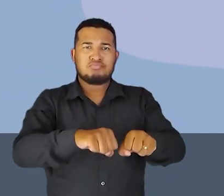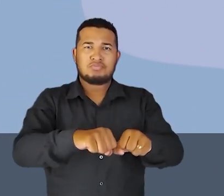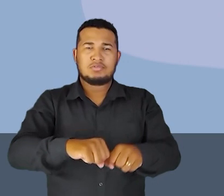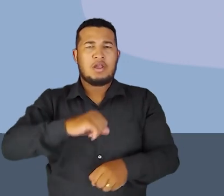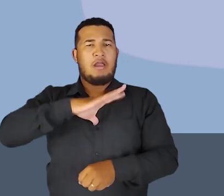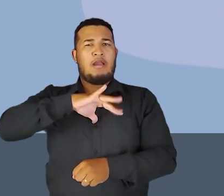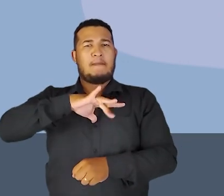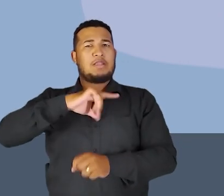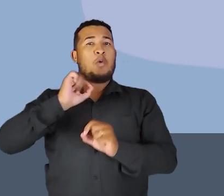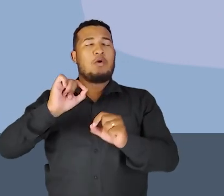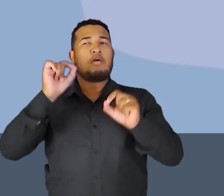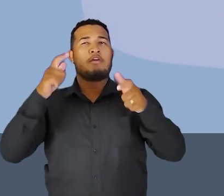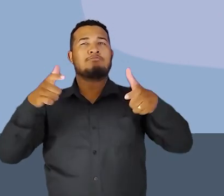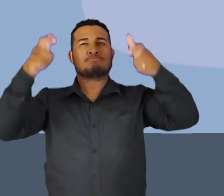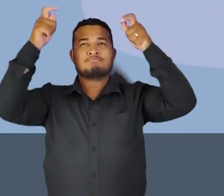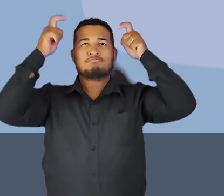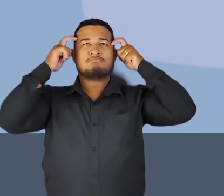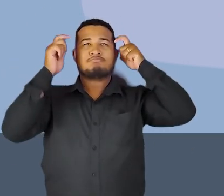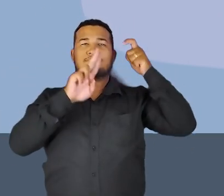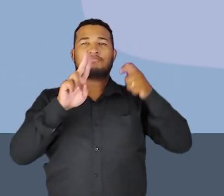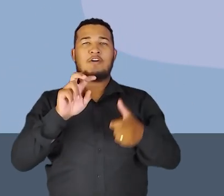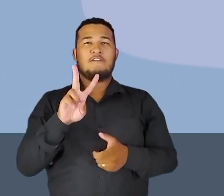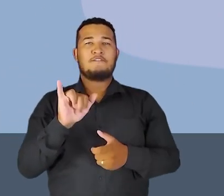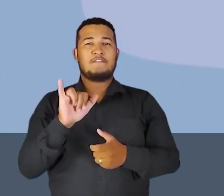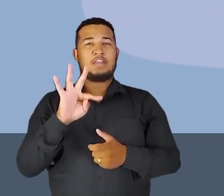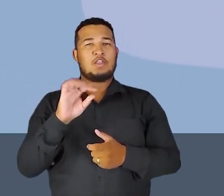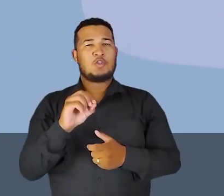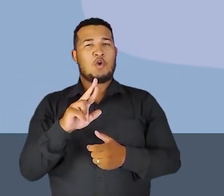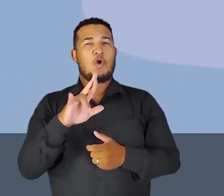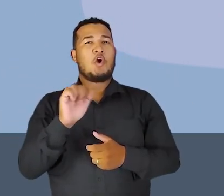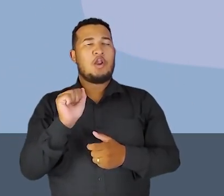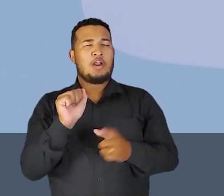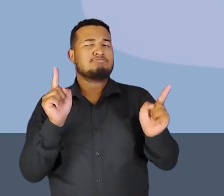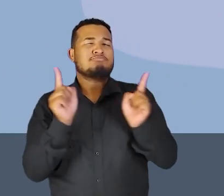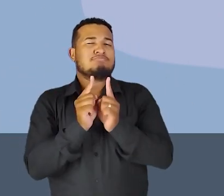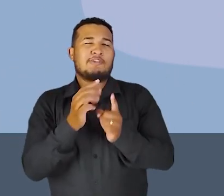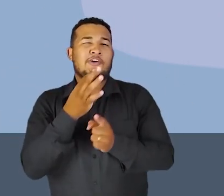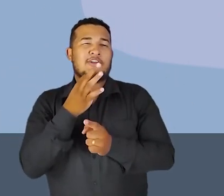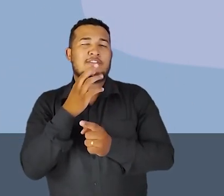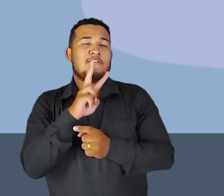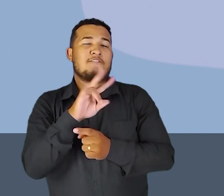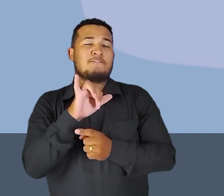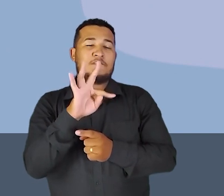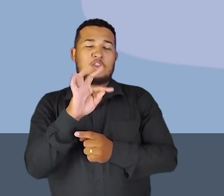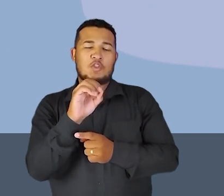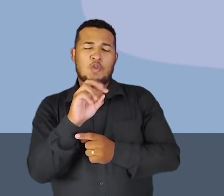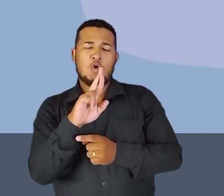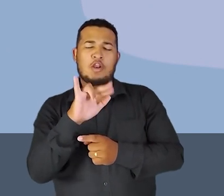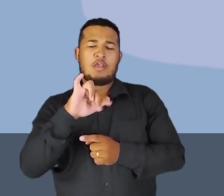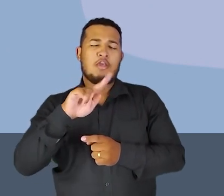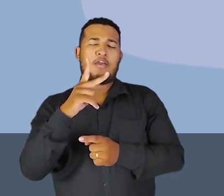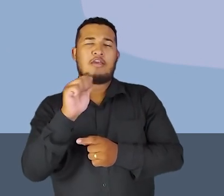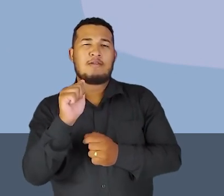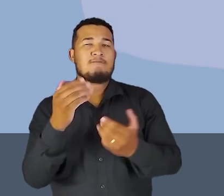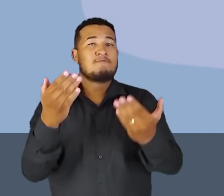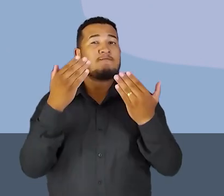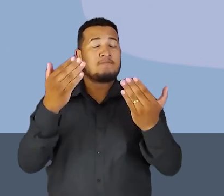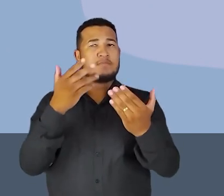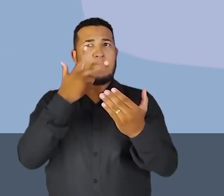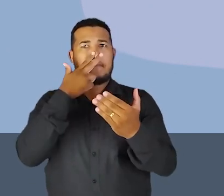de rainha, Vitória, vulgarmente Vitorinha. Menininha, lindinha, misteriosa,